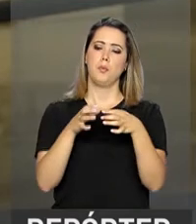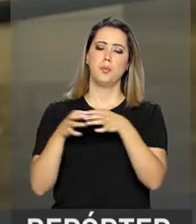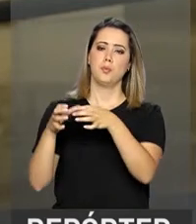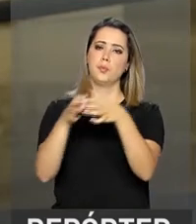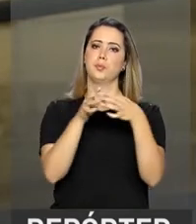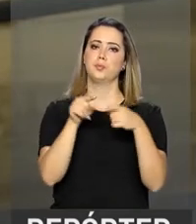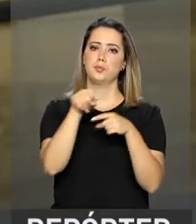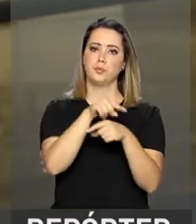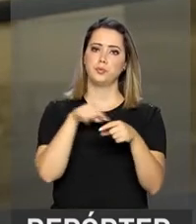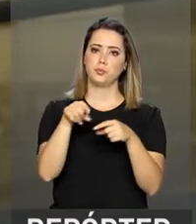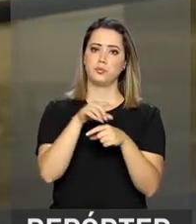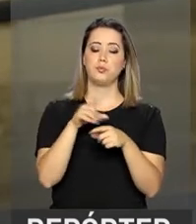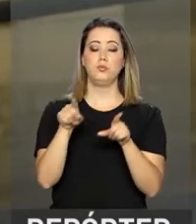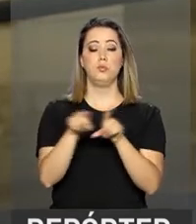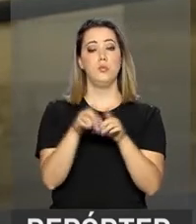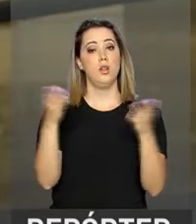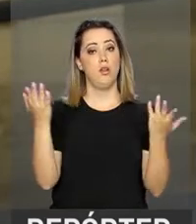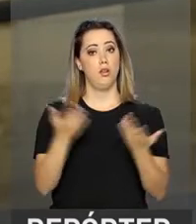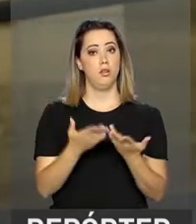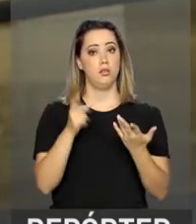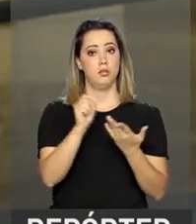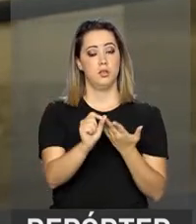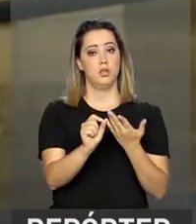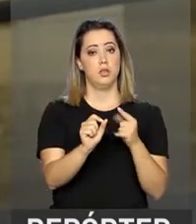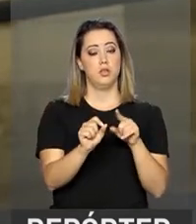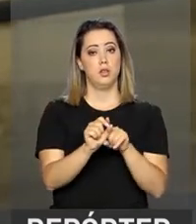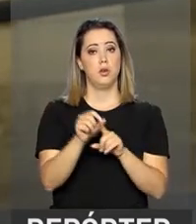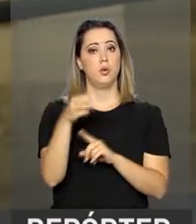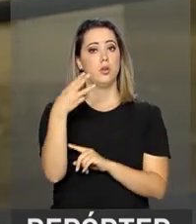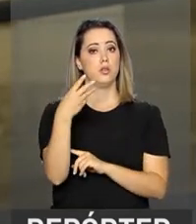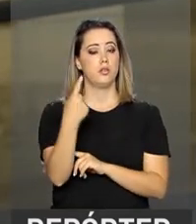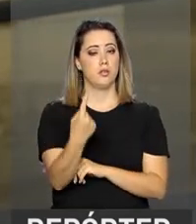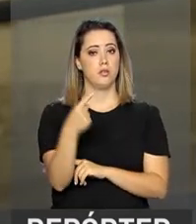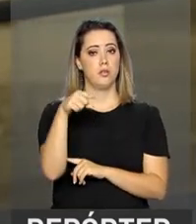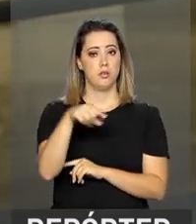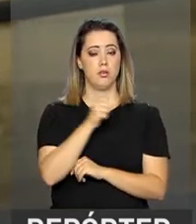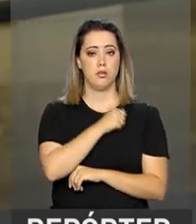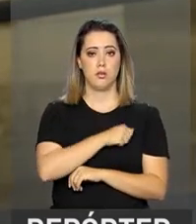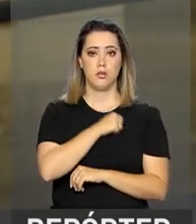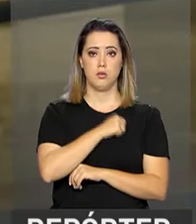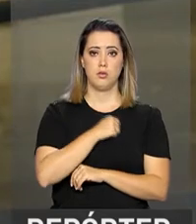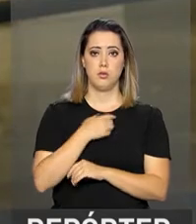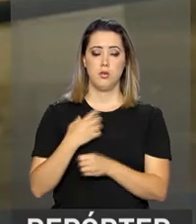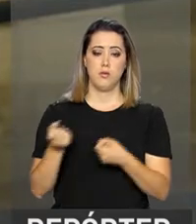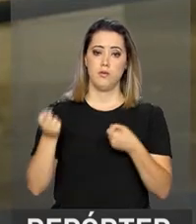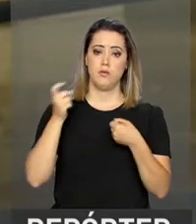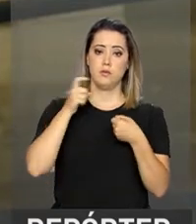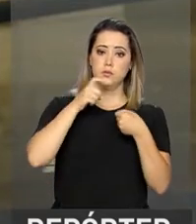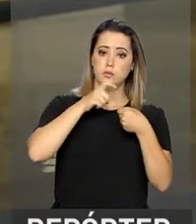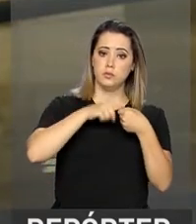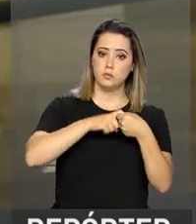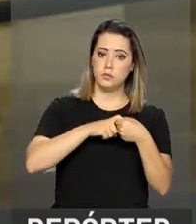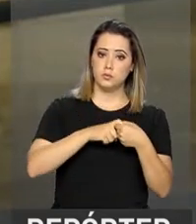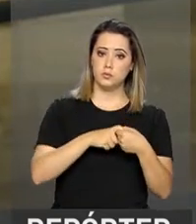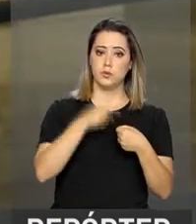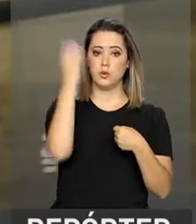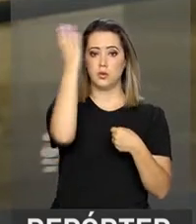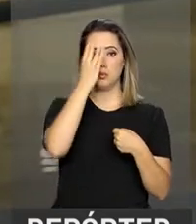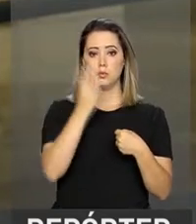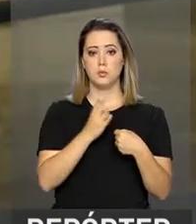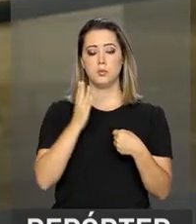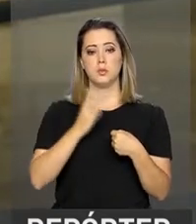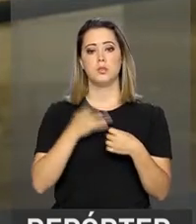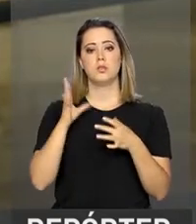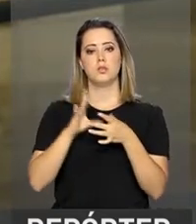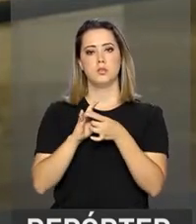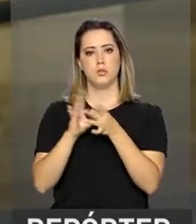no país caribenho. E agora, no dia 31 deste mês, de agosto, as tropas brasileiras deixam o Haiti com o